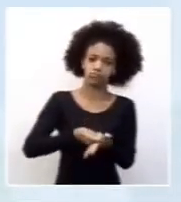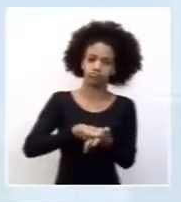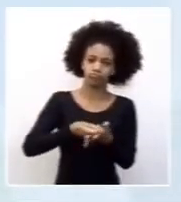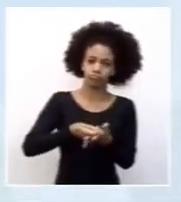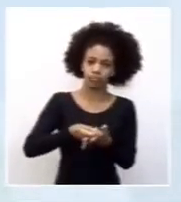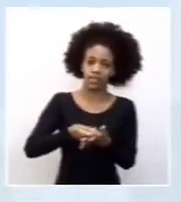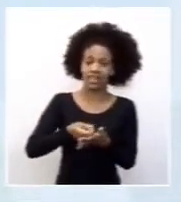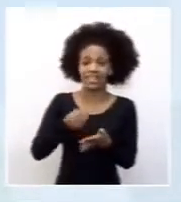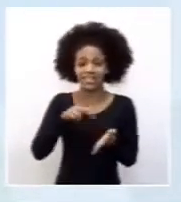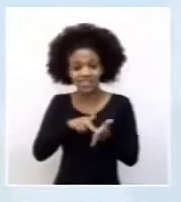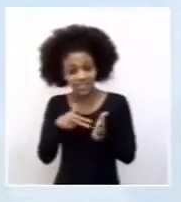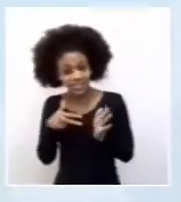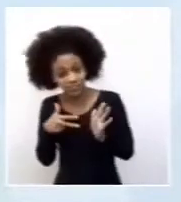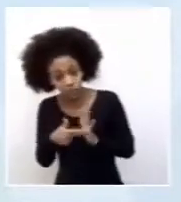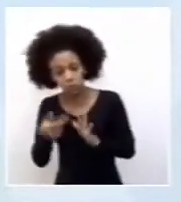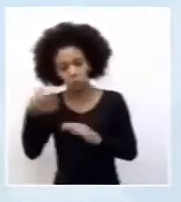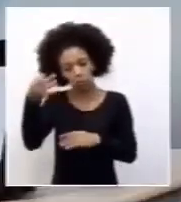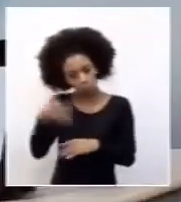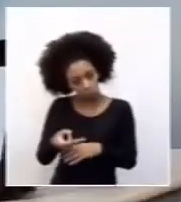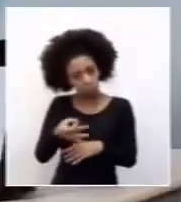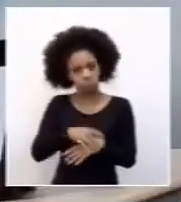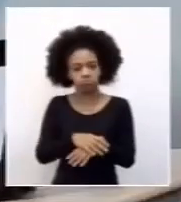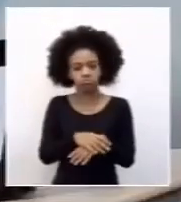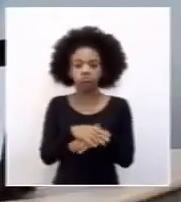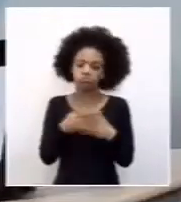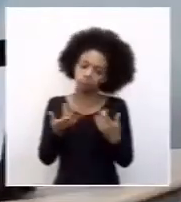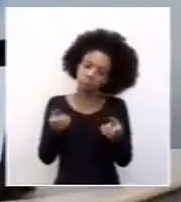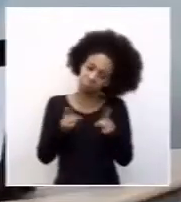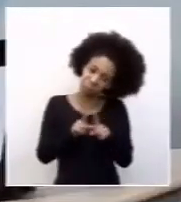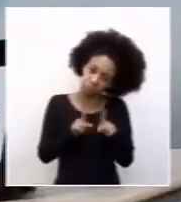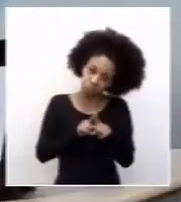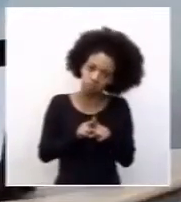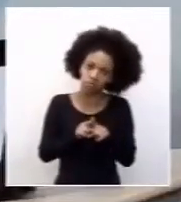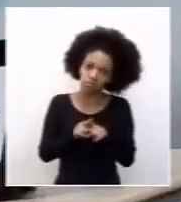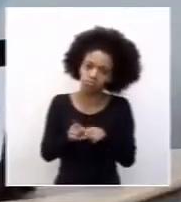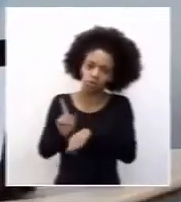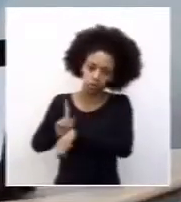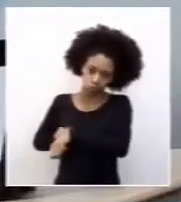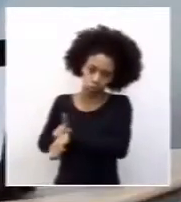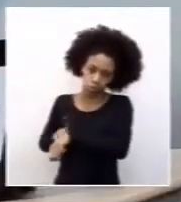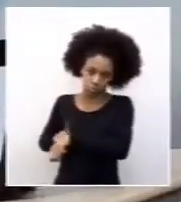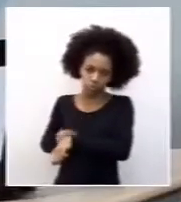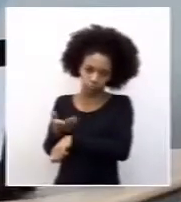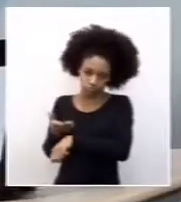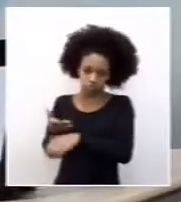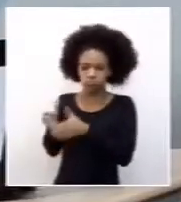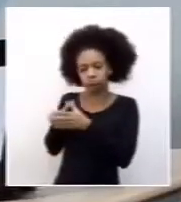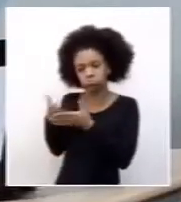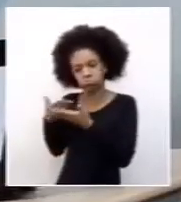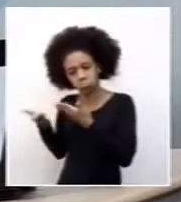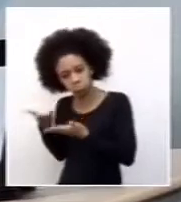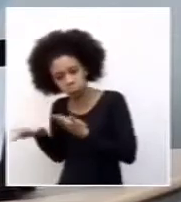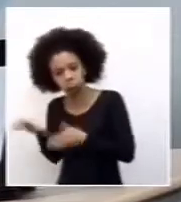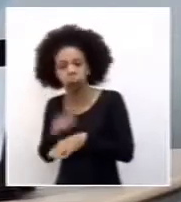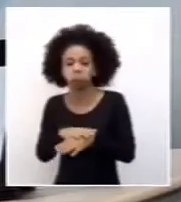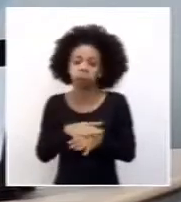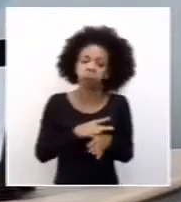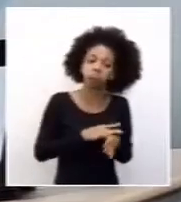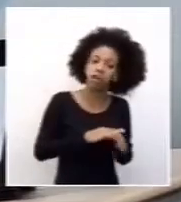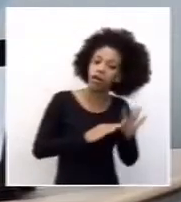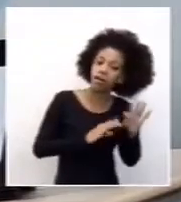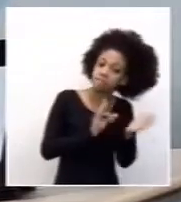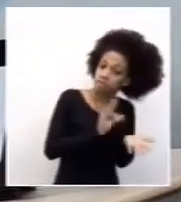aprendizado significativo. Tá? Então, também nesse momento deixaremos para os professores aí refletirem como verdadeiro, né,